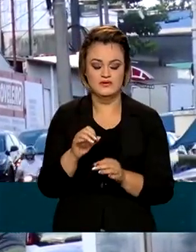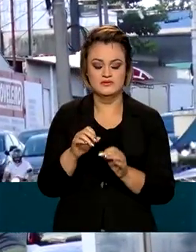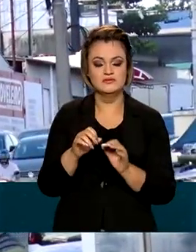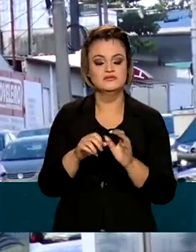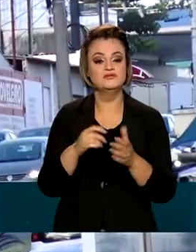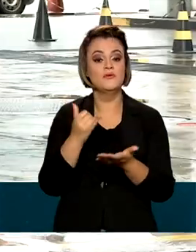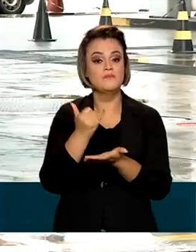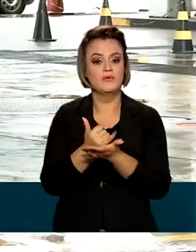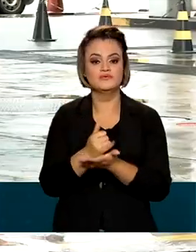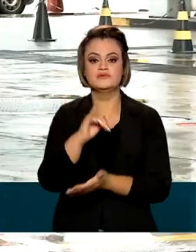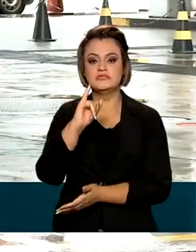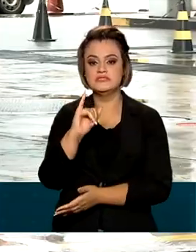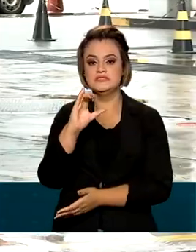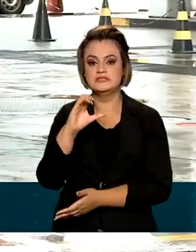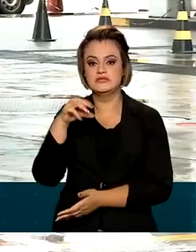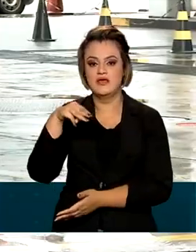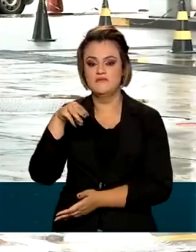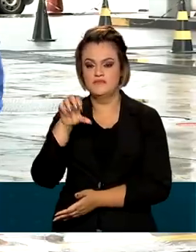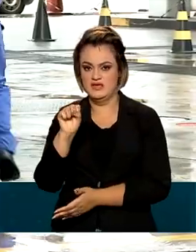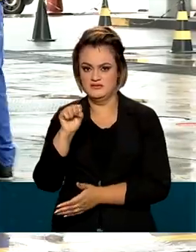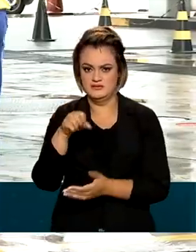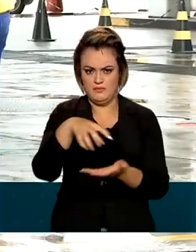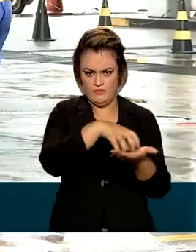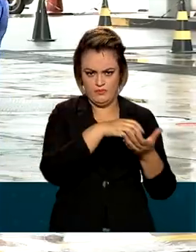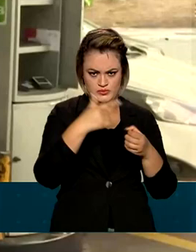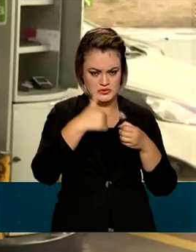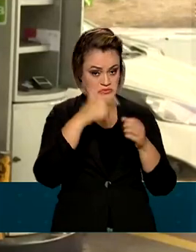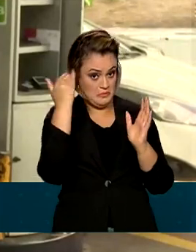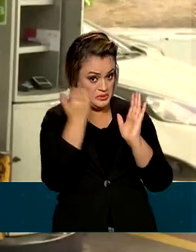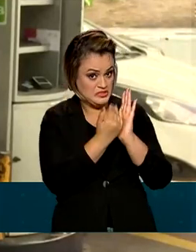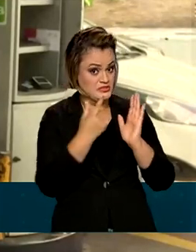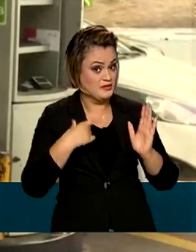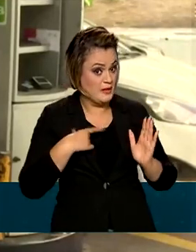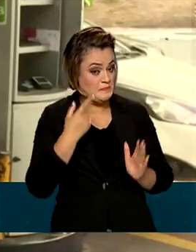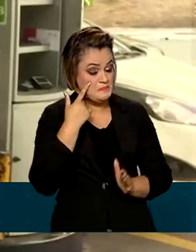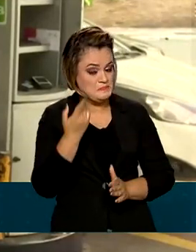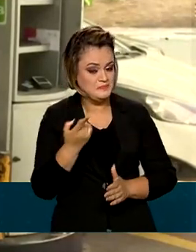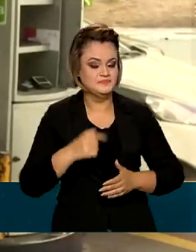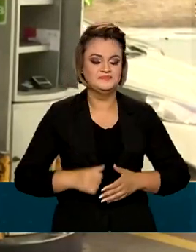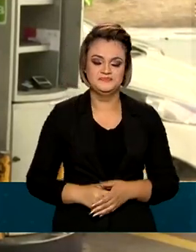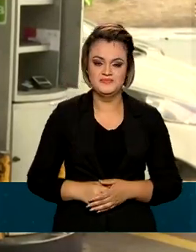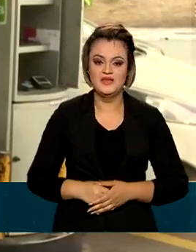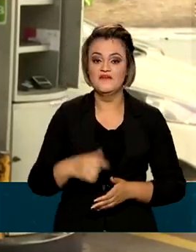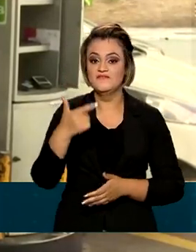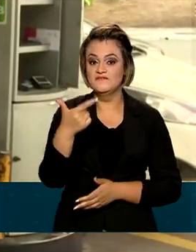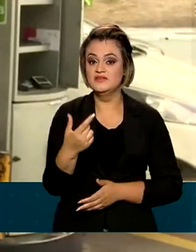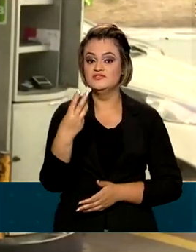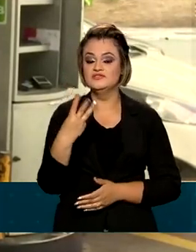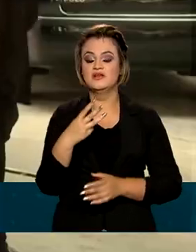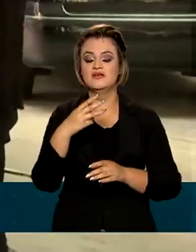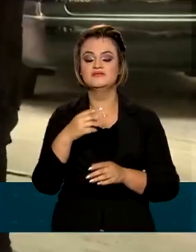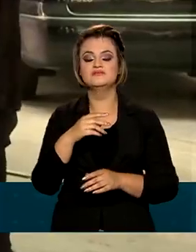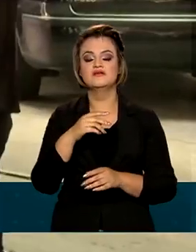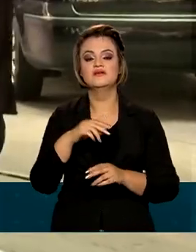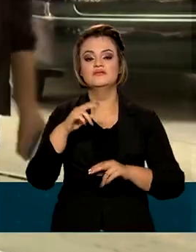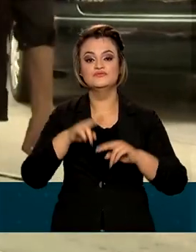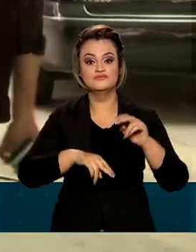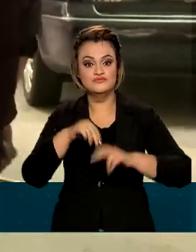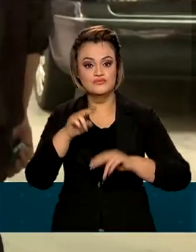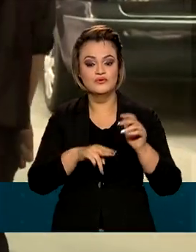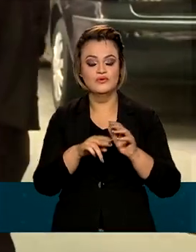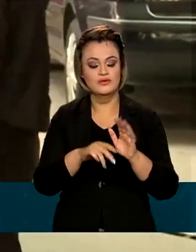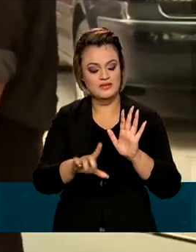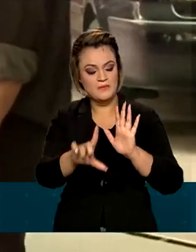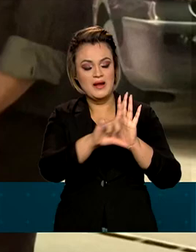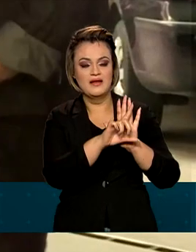sobre os combustíveis está, de fato, né, sendo repassada ao consumidor. Em 23 de junho, passou a vigorar uma lei que limitou,